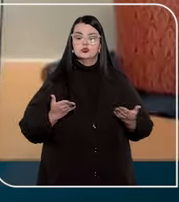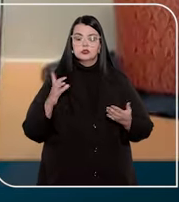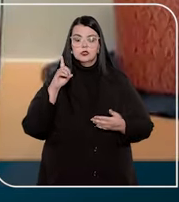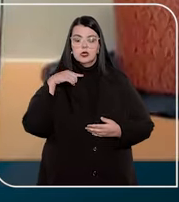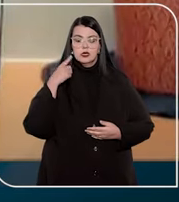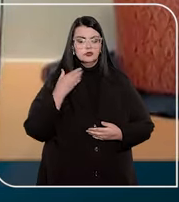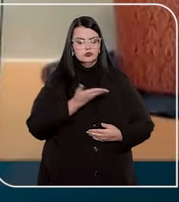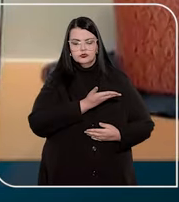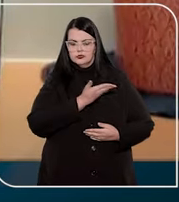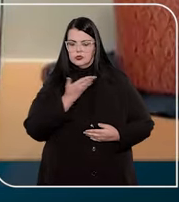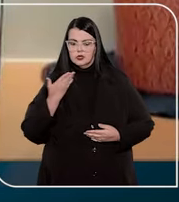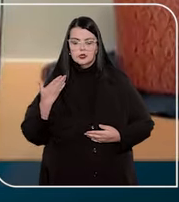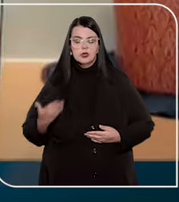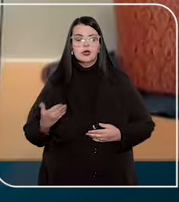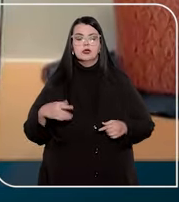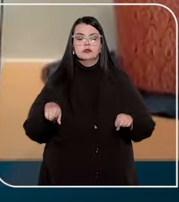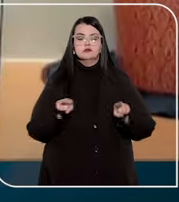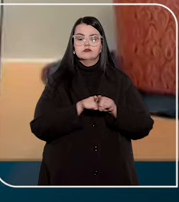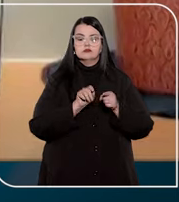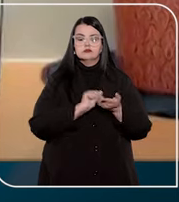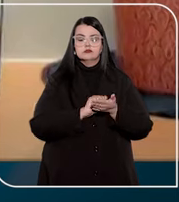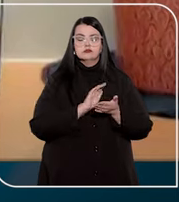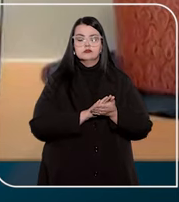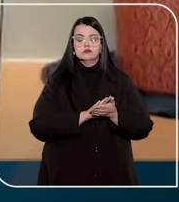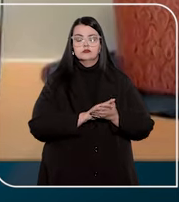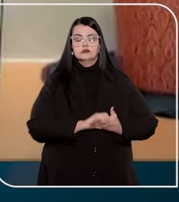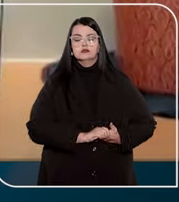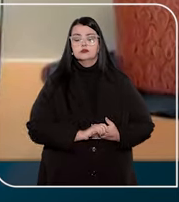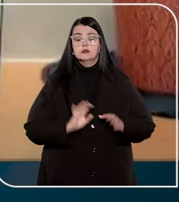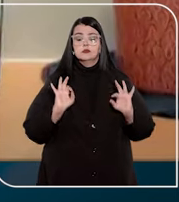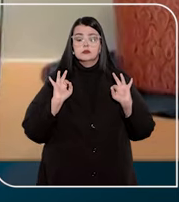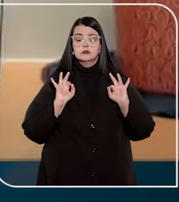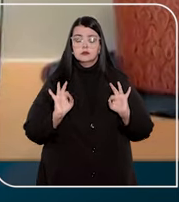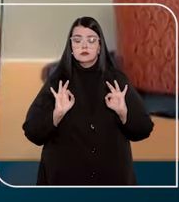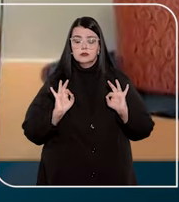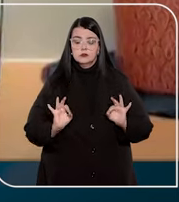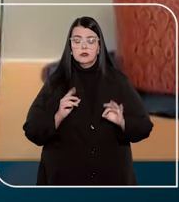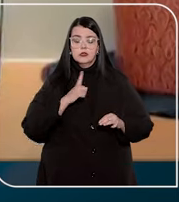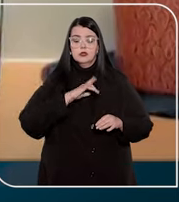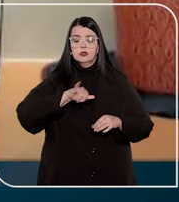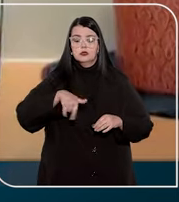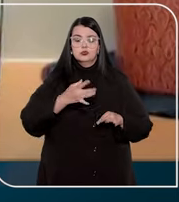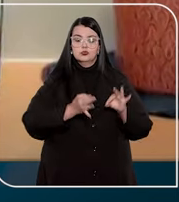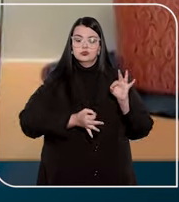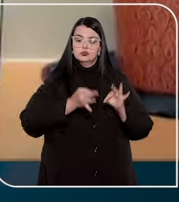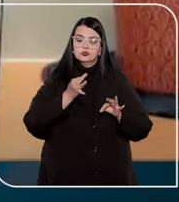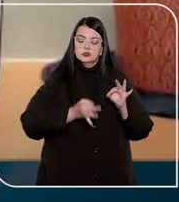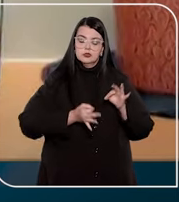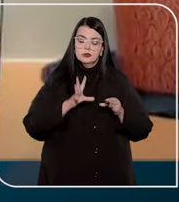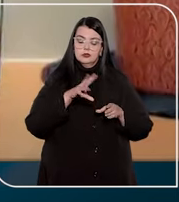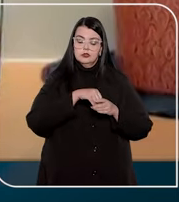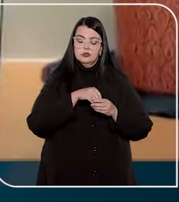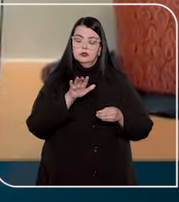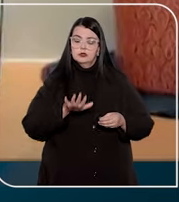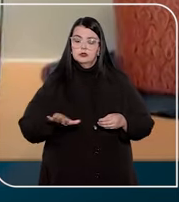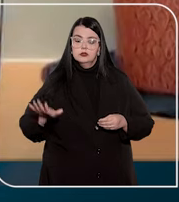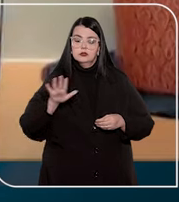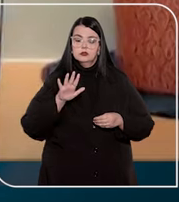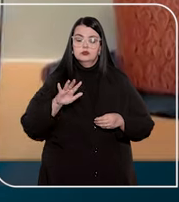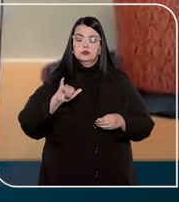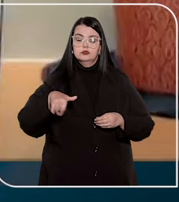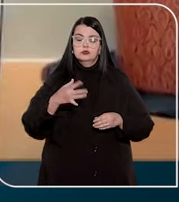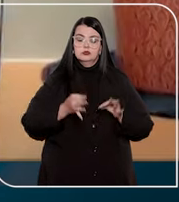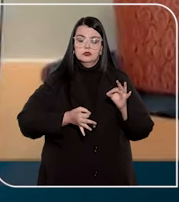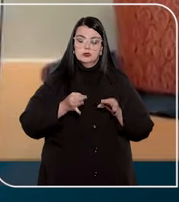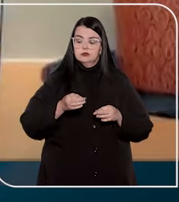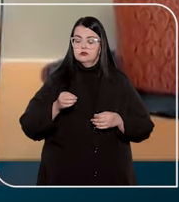advogados possam realmente manejar no momento adequado, que é com o julgamento colegiado. Então, só com o julgamento